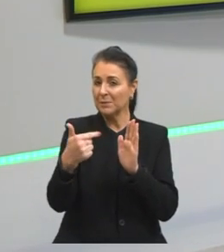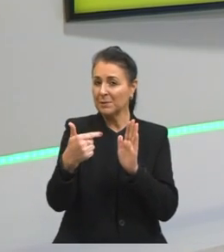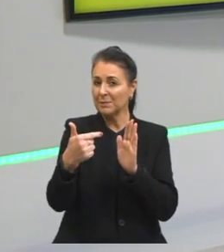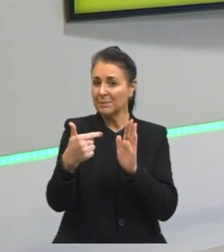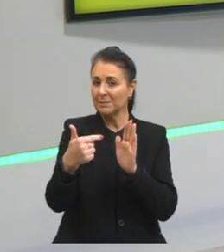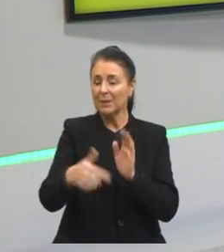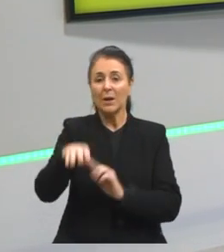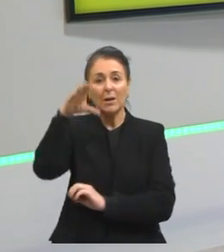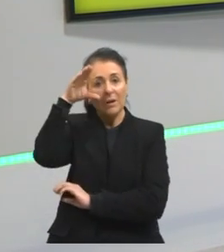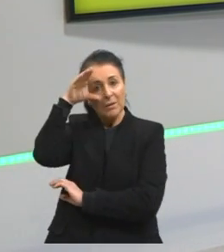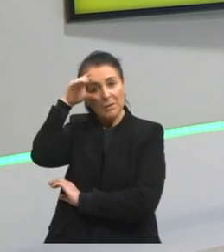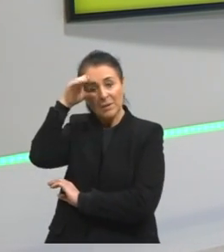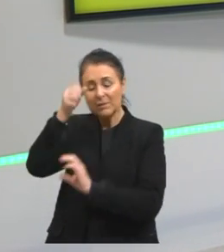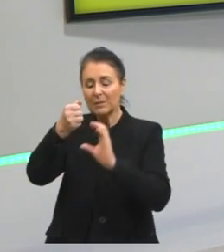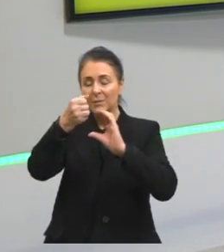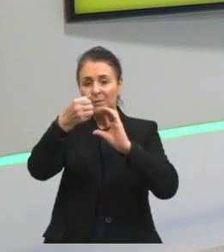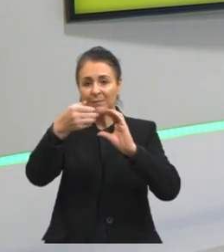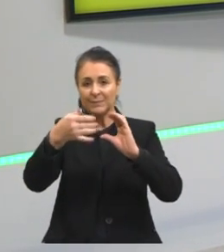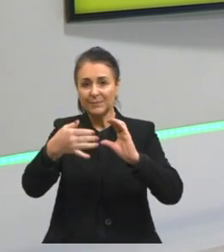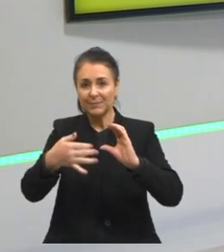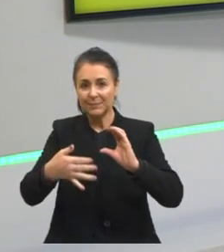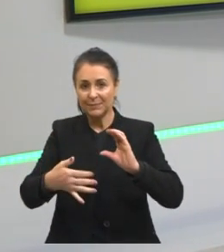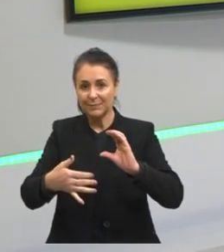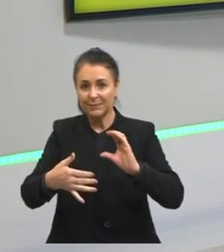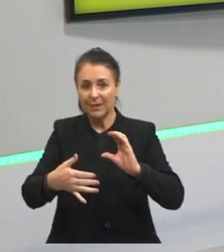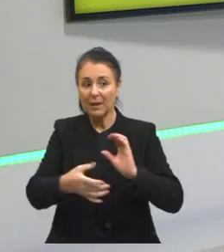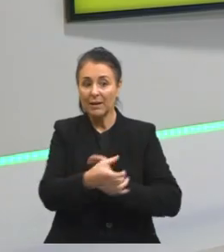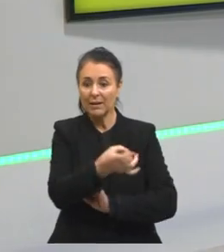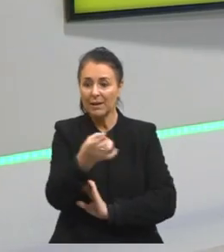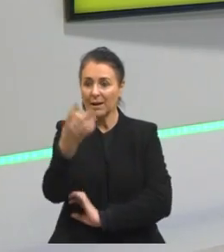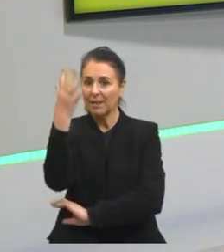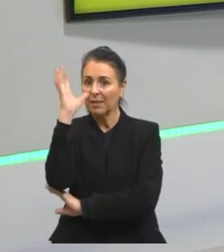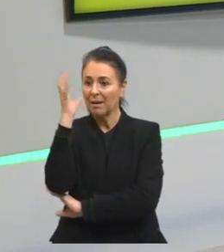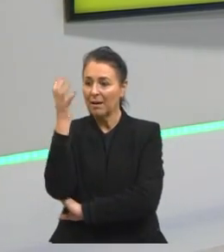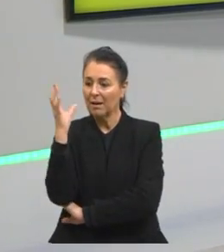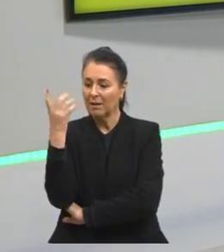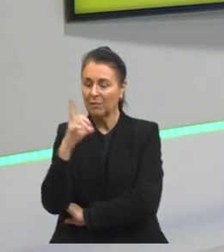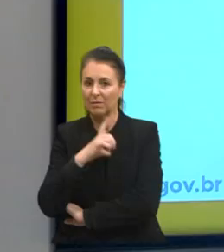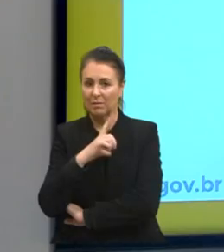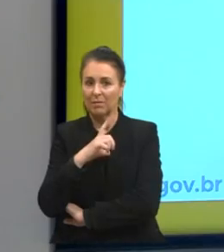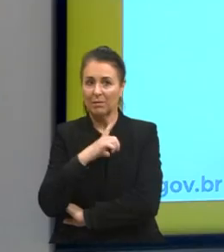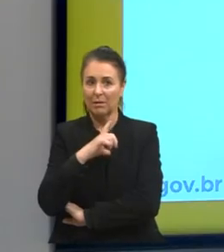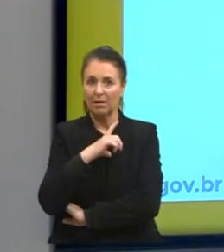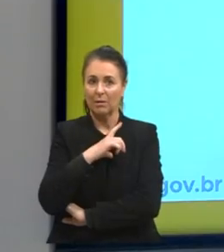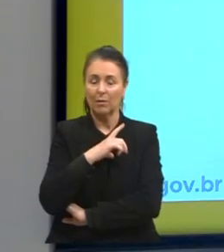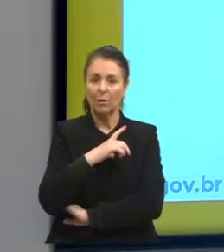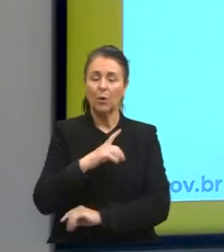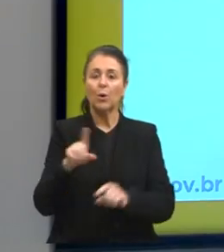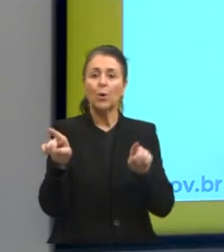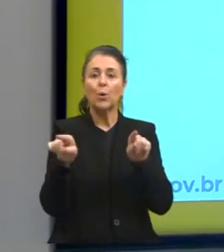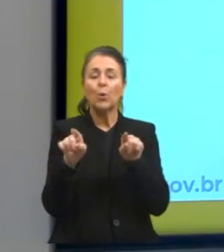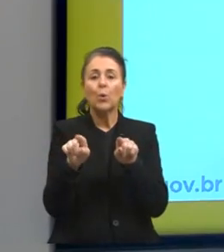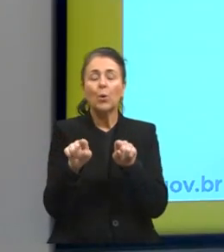Observando as características que cada uma delas tem. O tipo de tronco, o